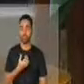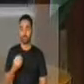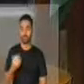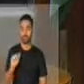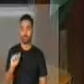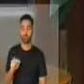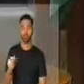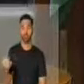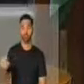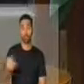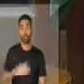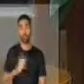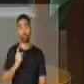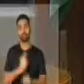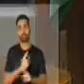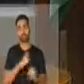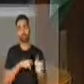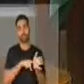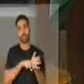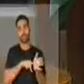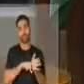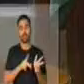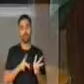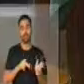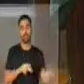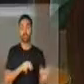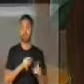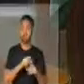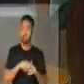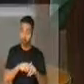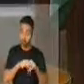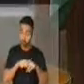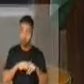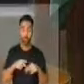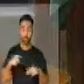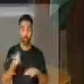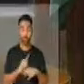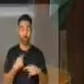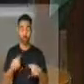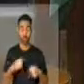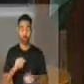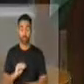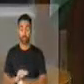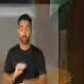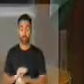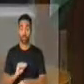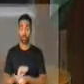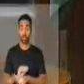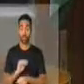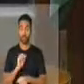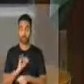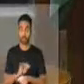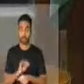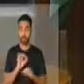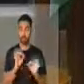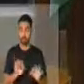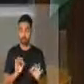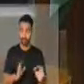casos. Por isso que nós temos que estar cuidando de algo que, se for